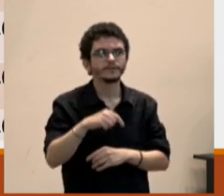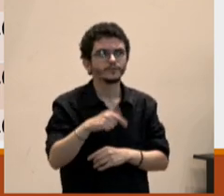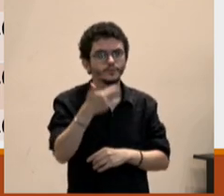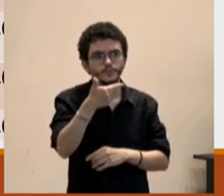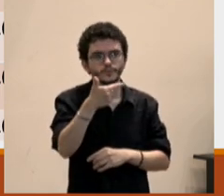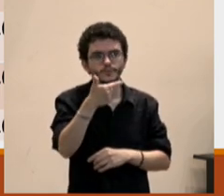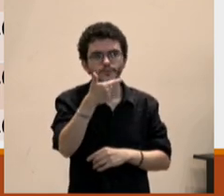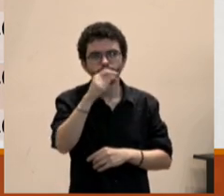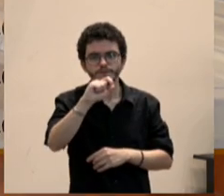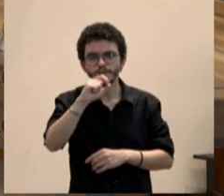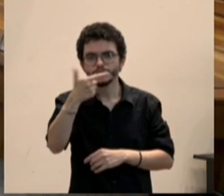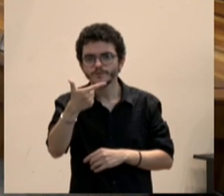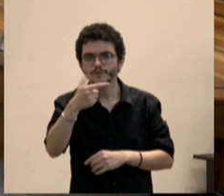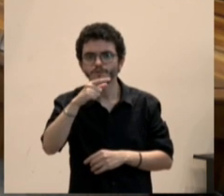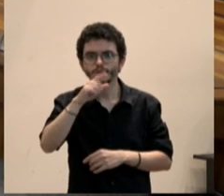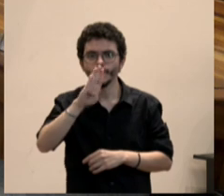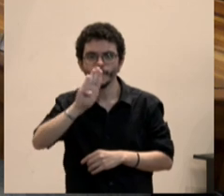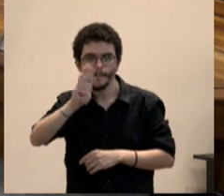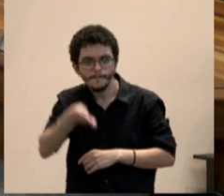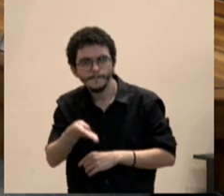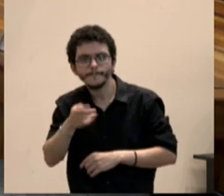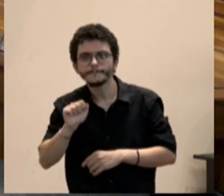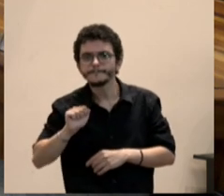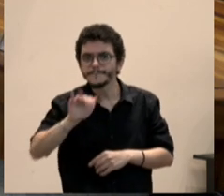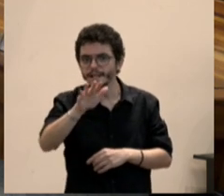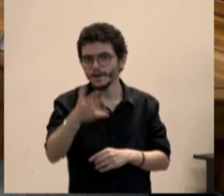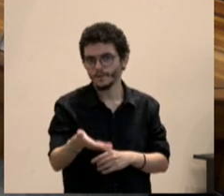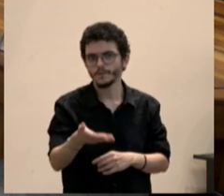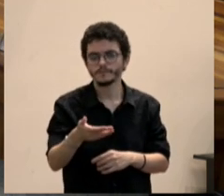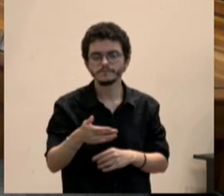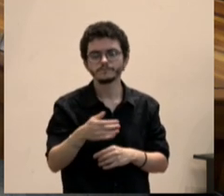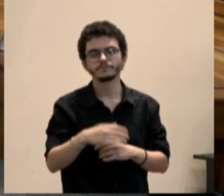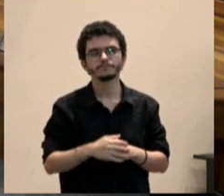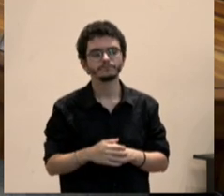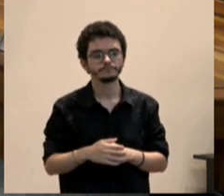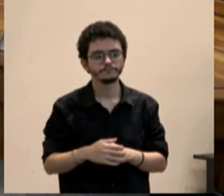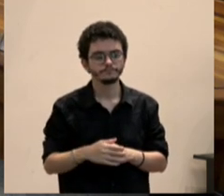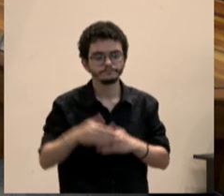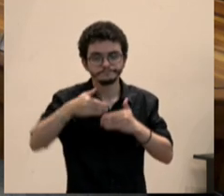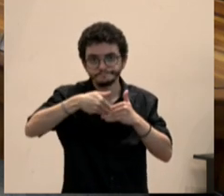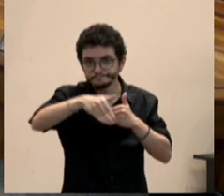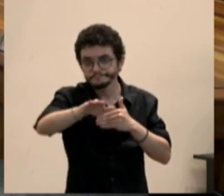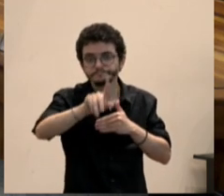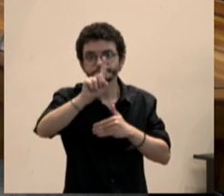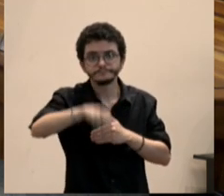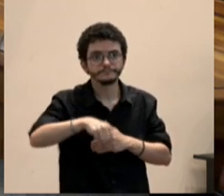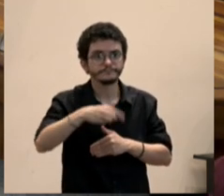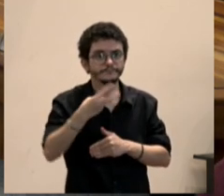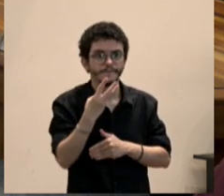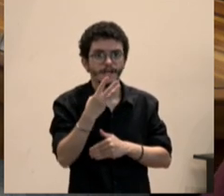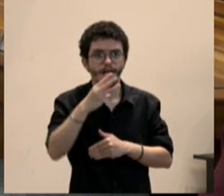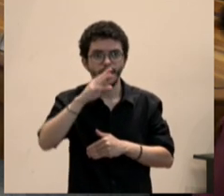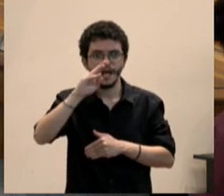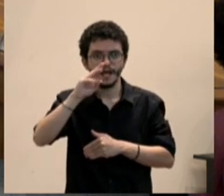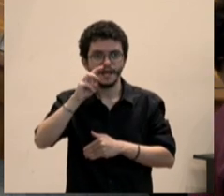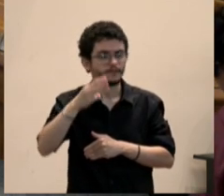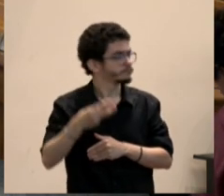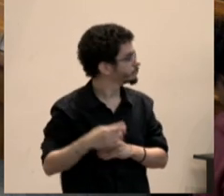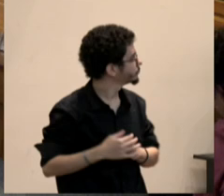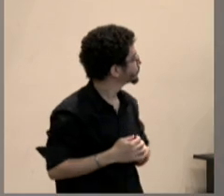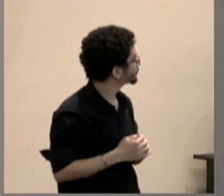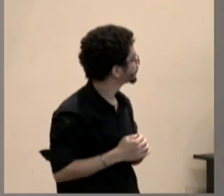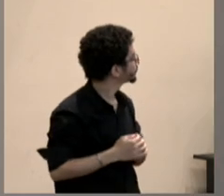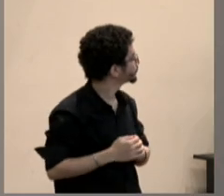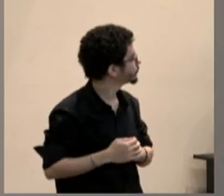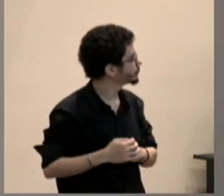202 bilhões. No total, se isso tivesse sido feito ao longo do tempo, seriam 3 trilhões 877 bilhões. Como a gente está